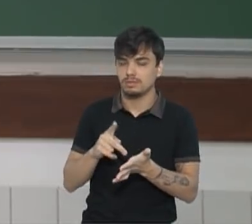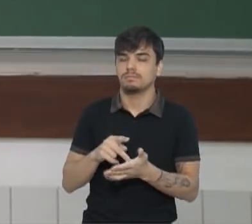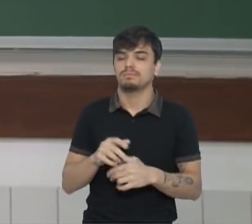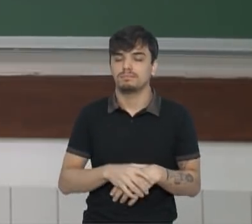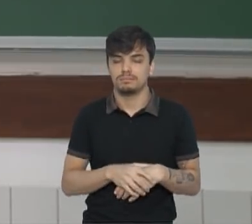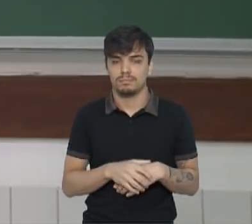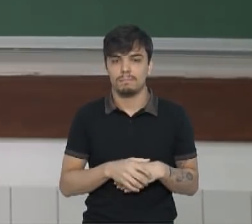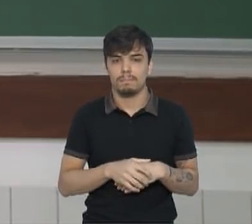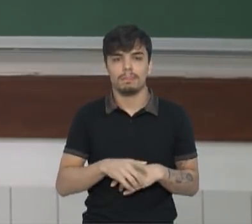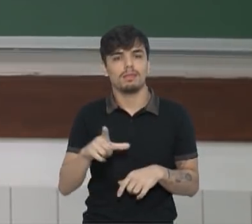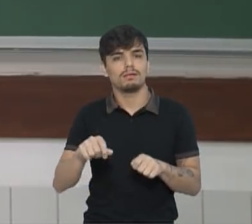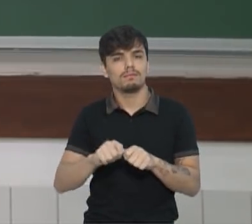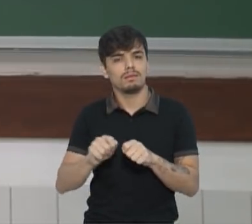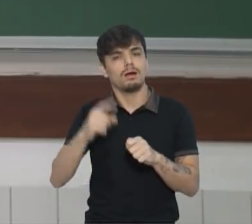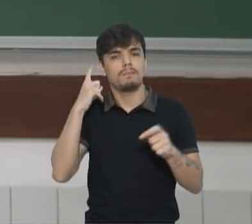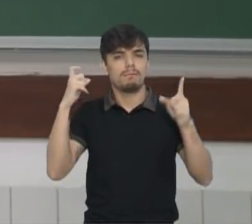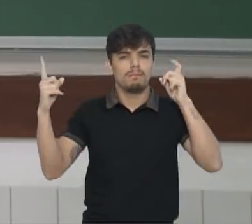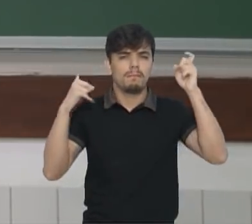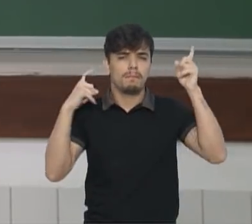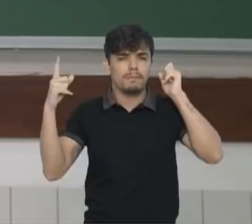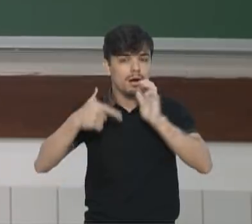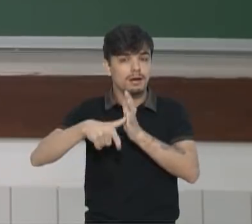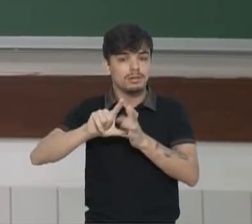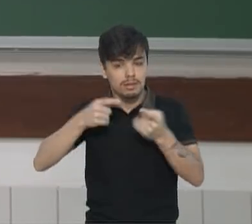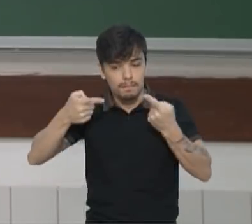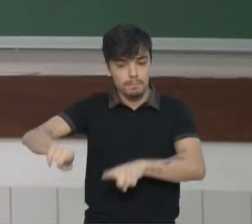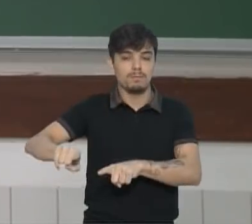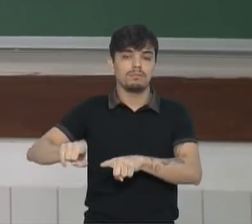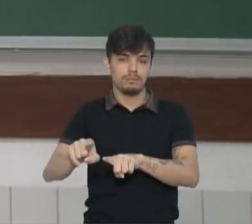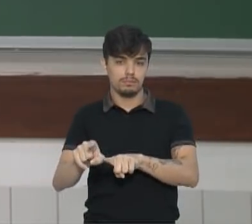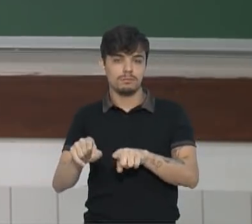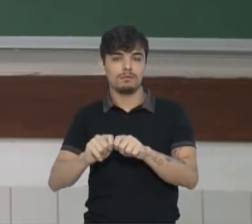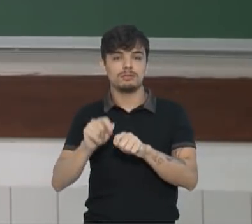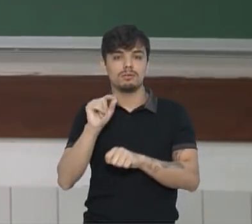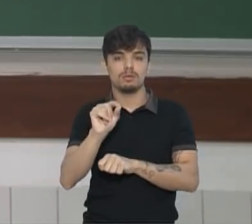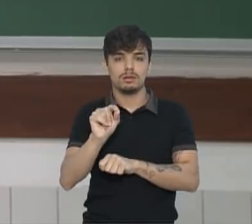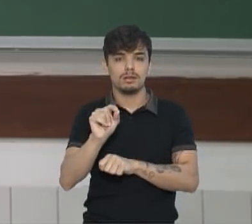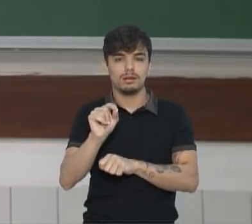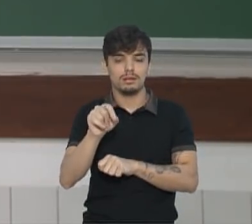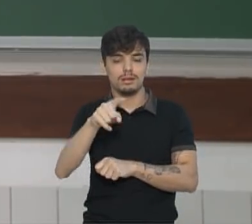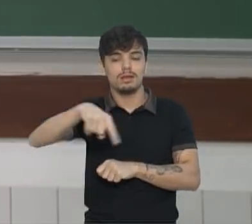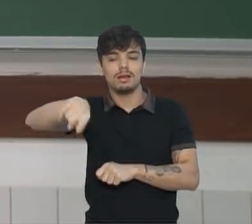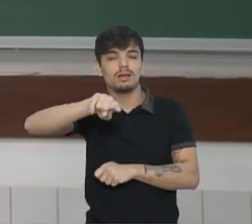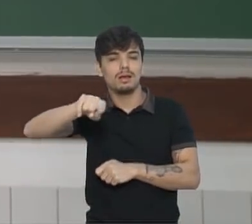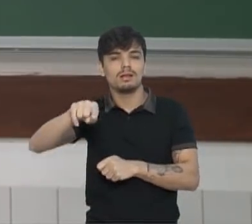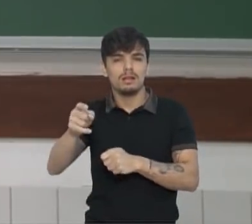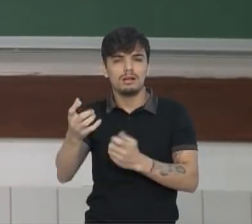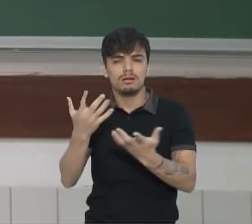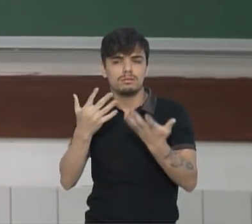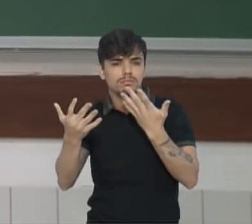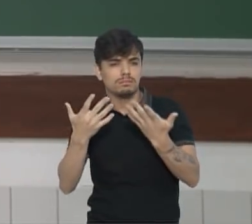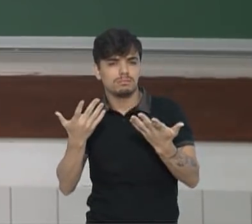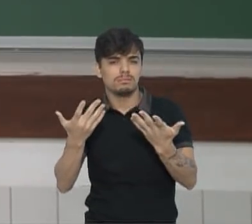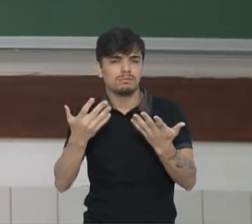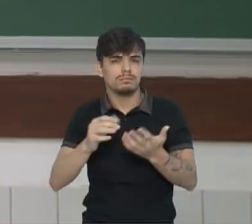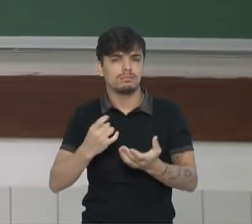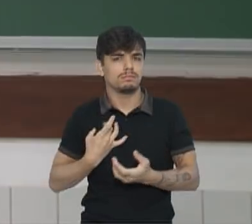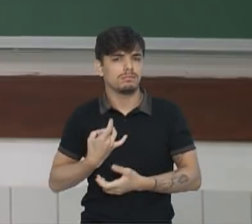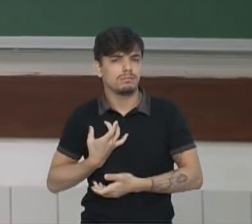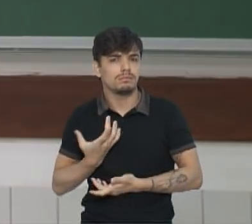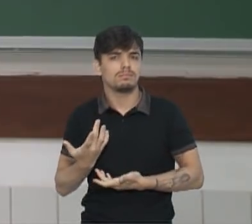fazer muito barulho antes do ataque. Isso fazia o quê com o adversário? Confundia, né? Trazia insegurança,